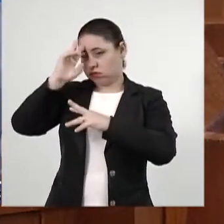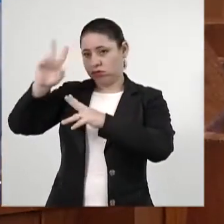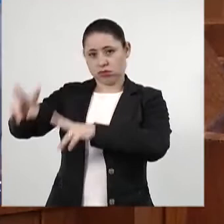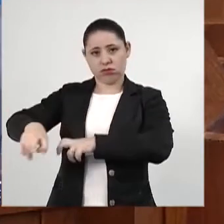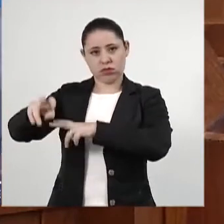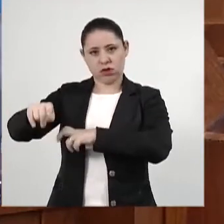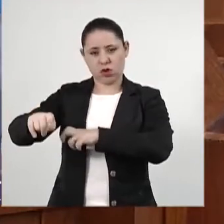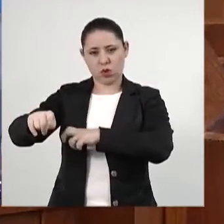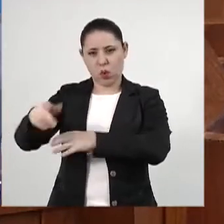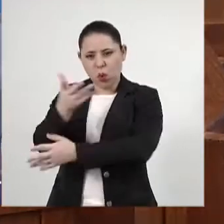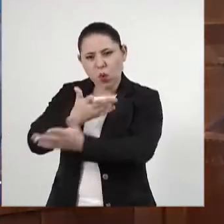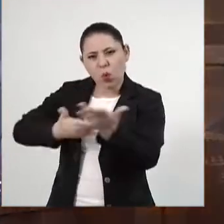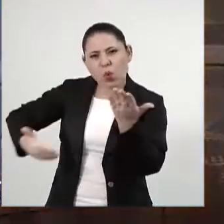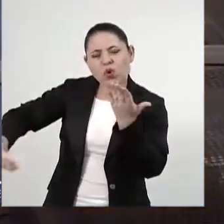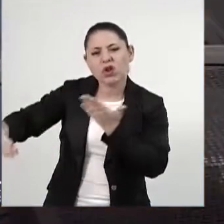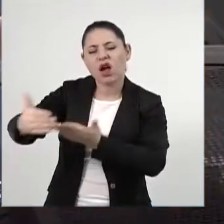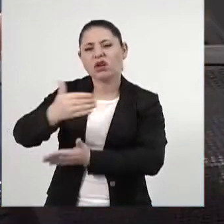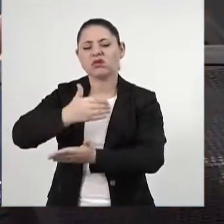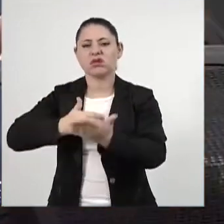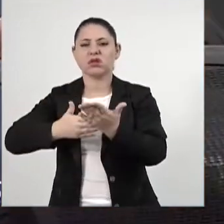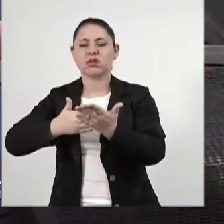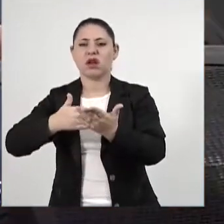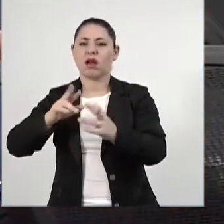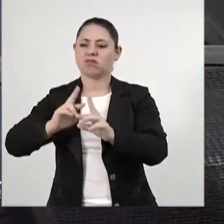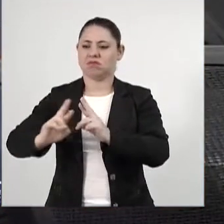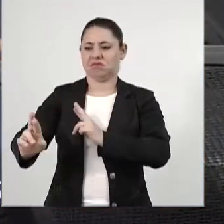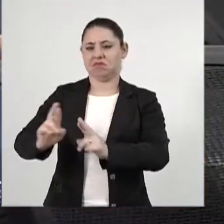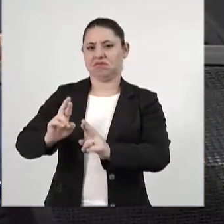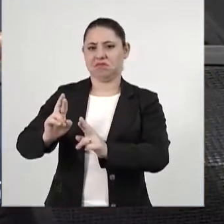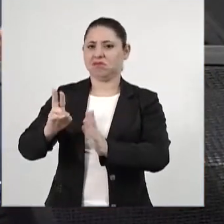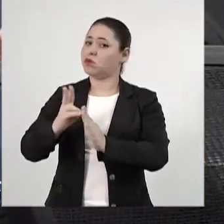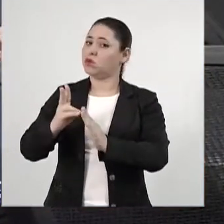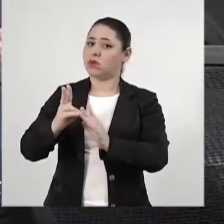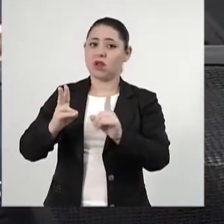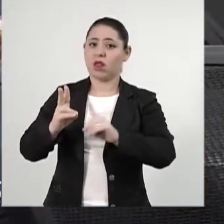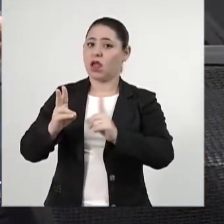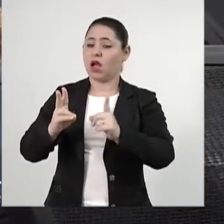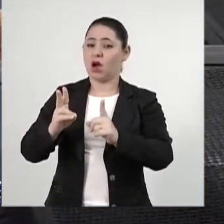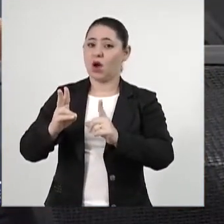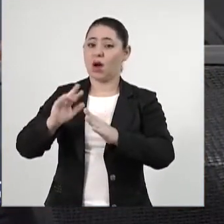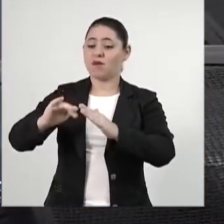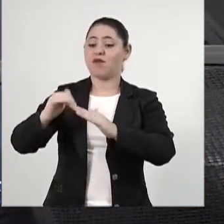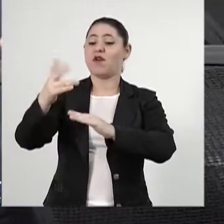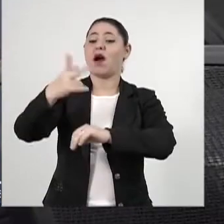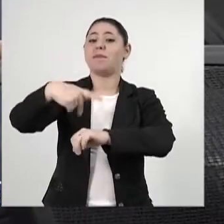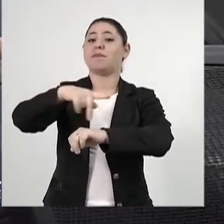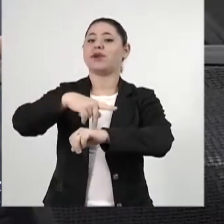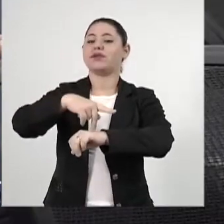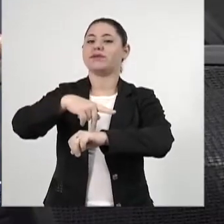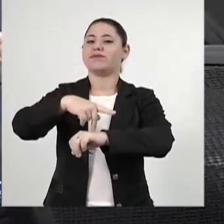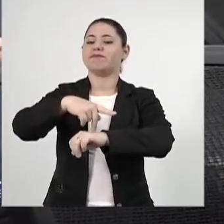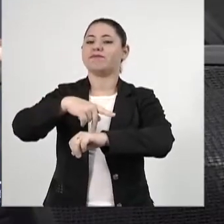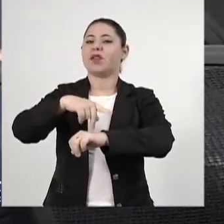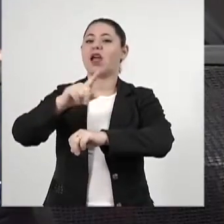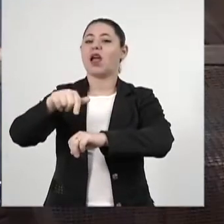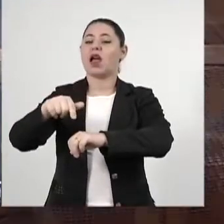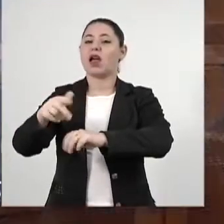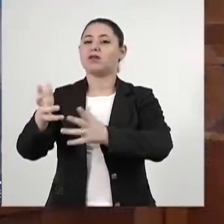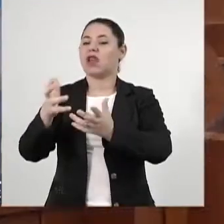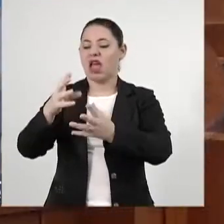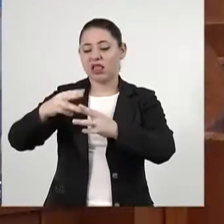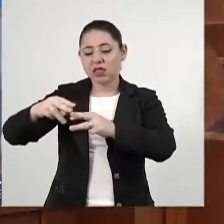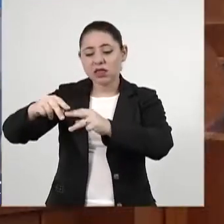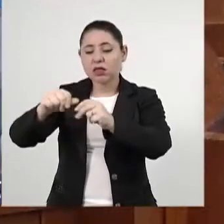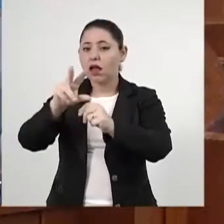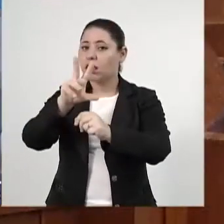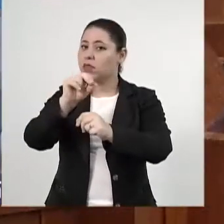não é interesse dos índios, lá é interesse internacional. O interesse lá não é sobre a terra,